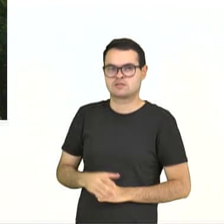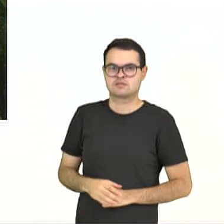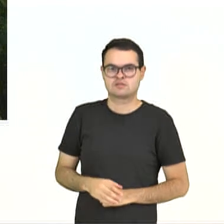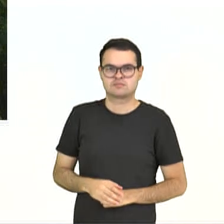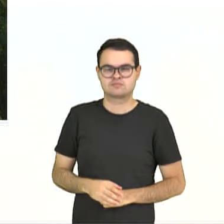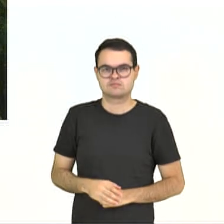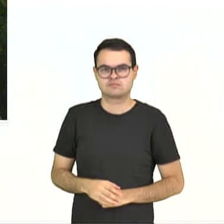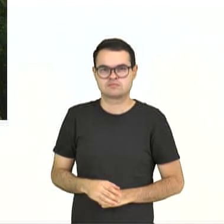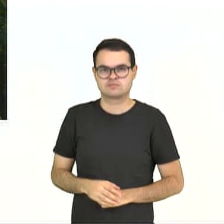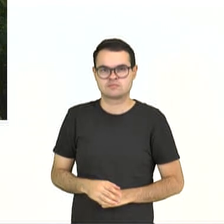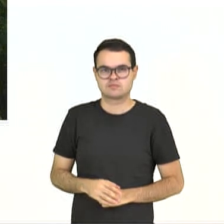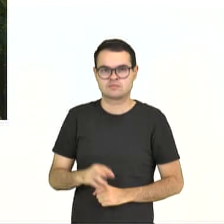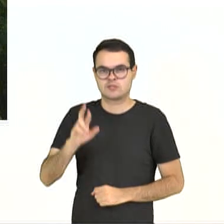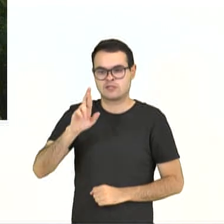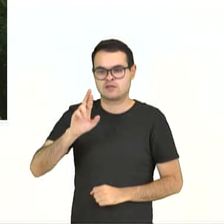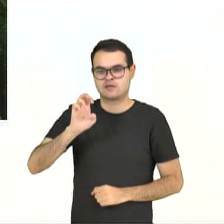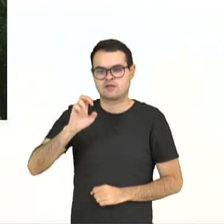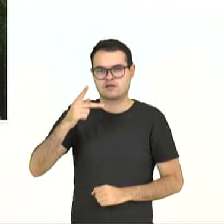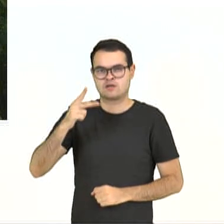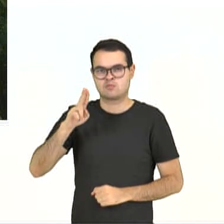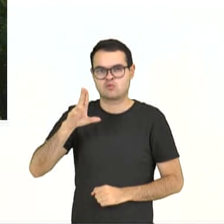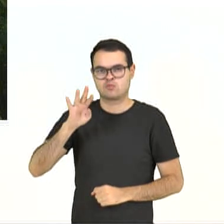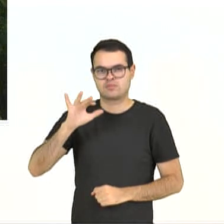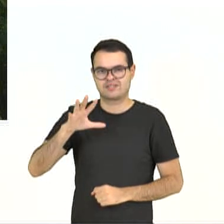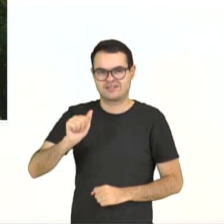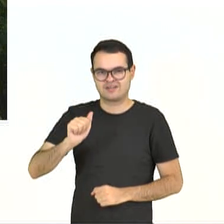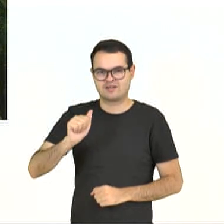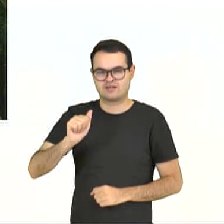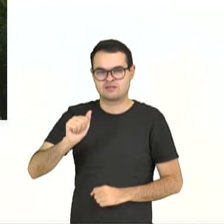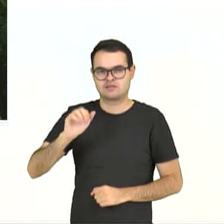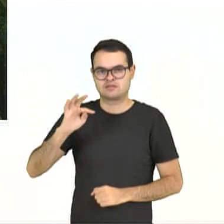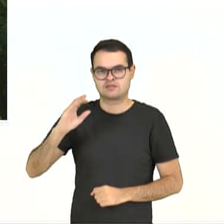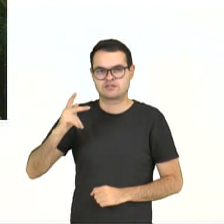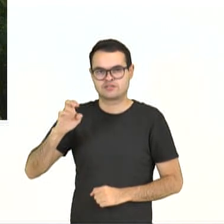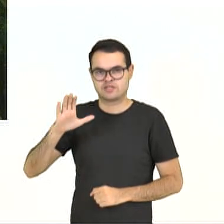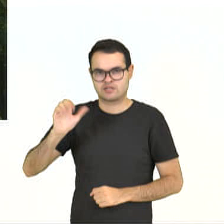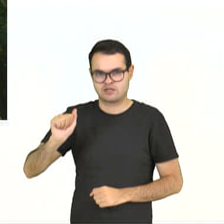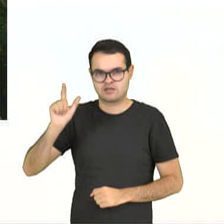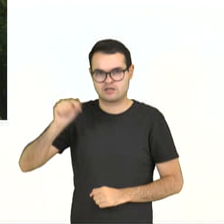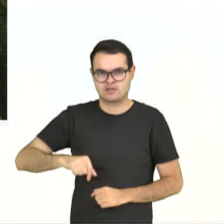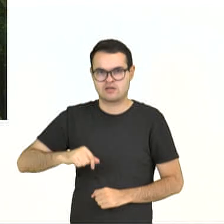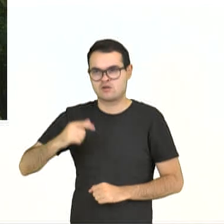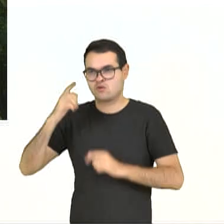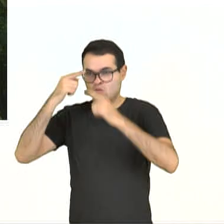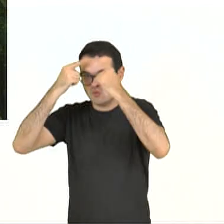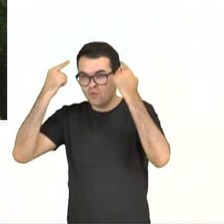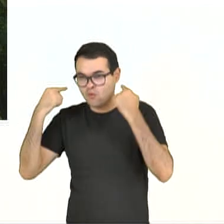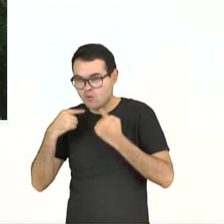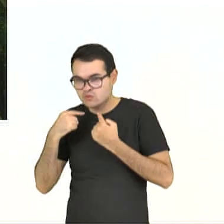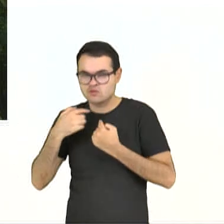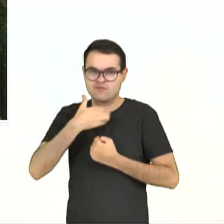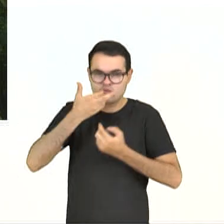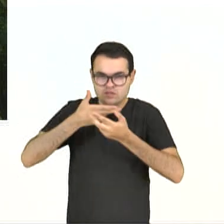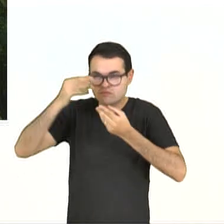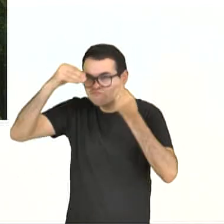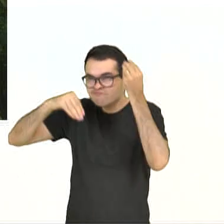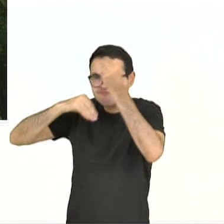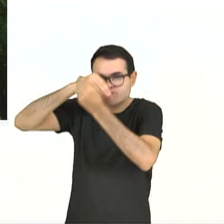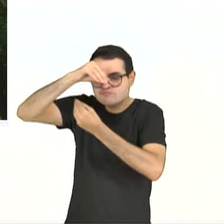né, que já começa a misturar rosto com frutas. E aqui a gente tem uma escultura do Jean Bolanha, né, que é o excesso